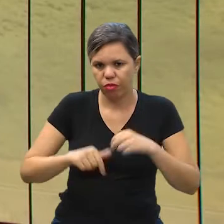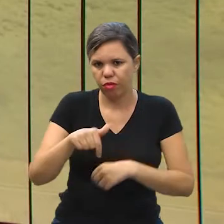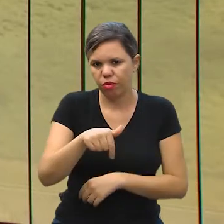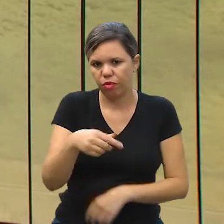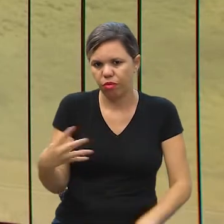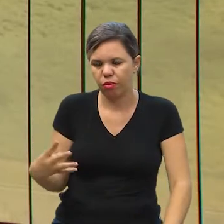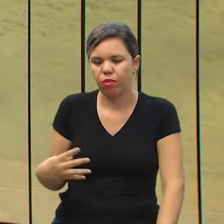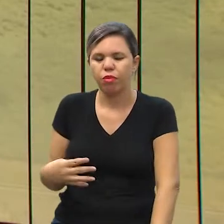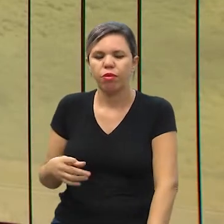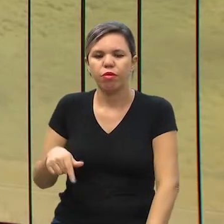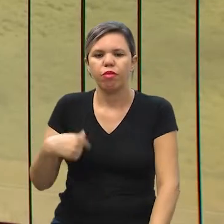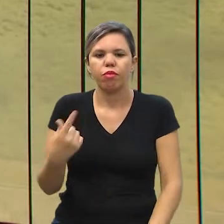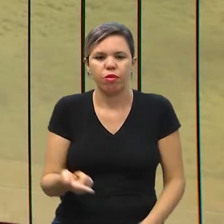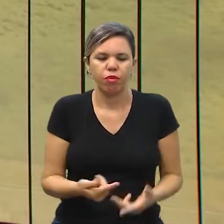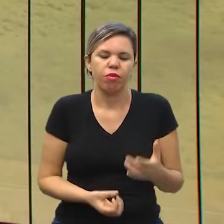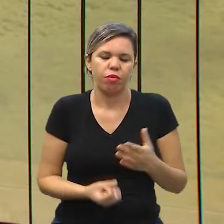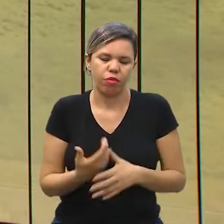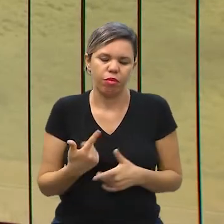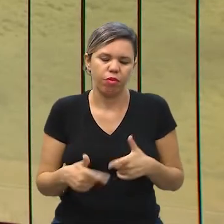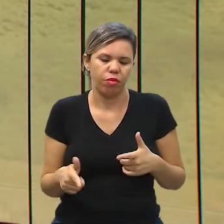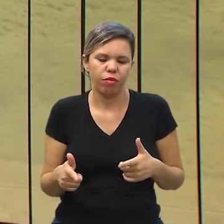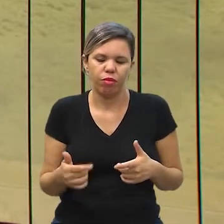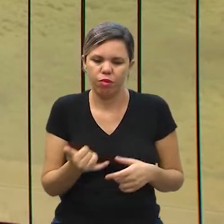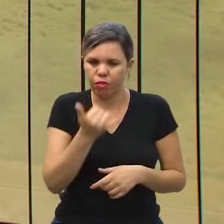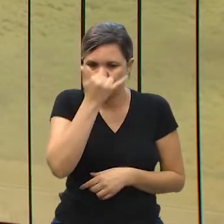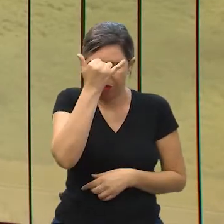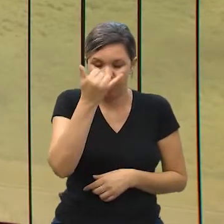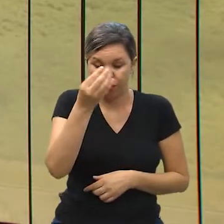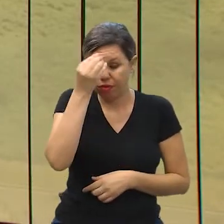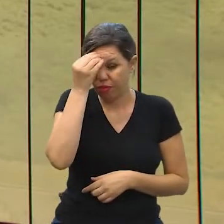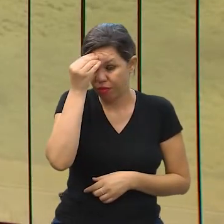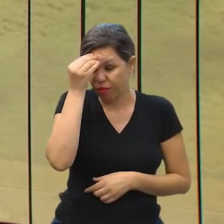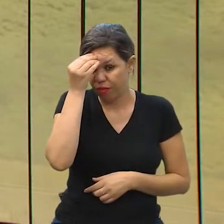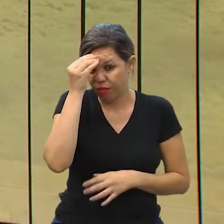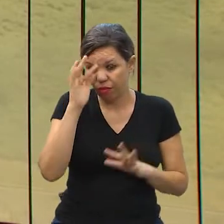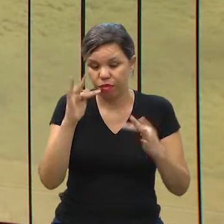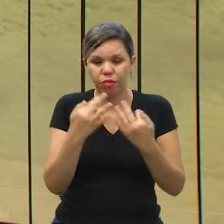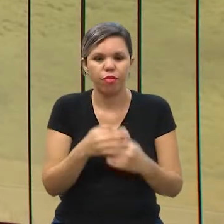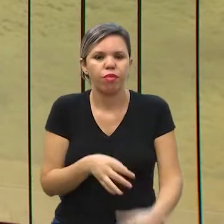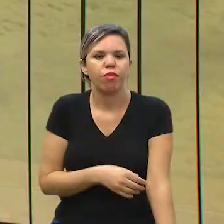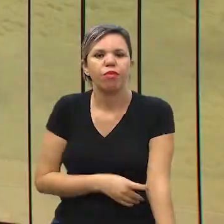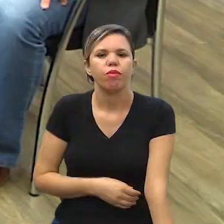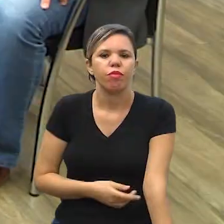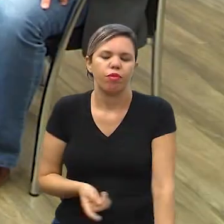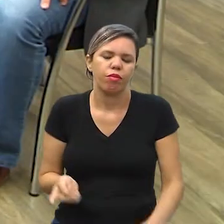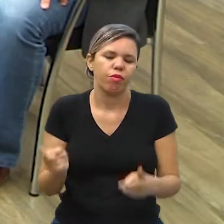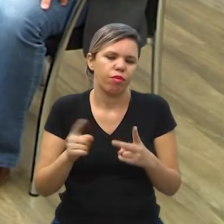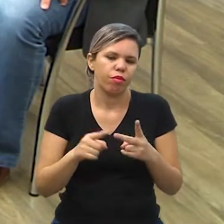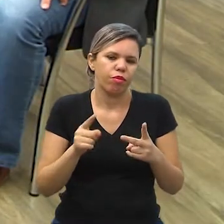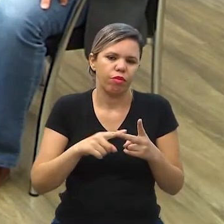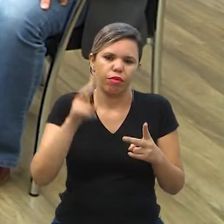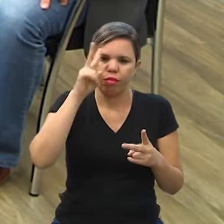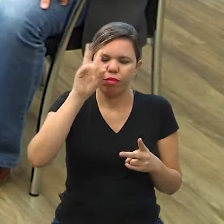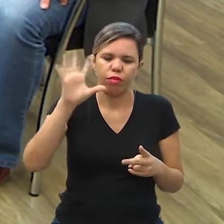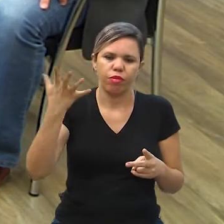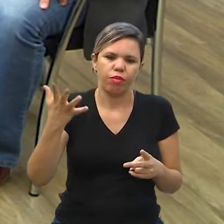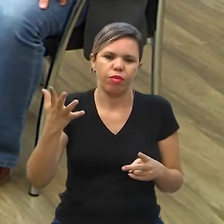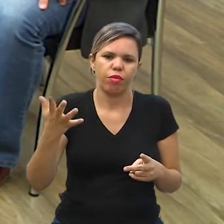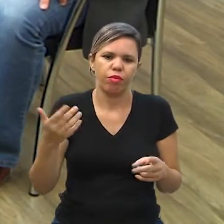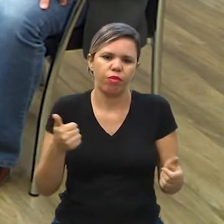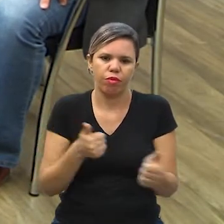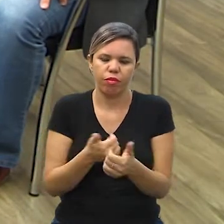de 74 e teve Então esse acontecimento trágico que marcou a família e uma outra coisa